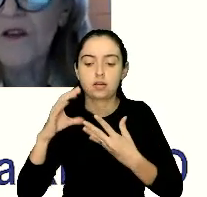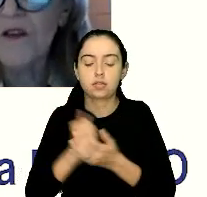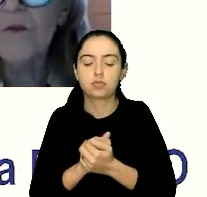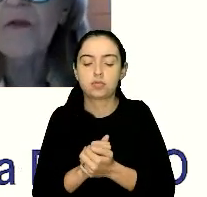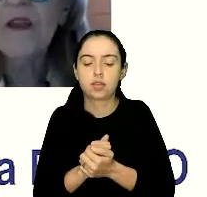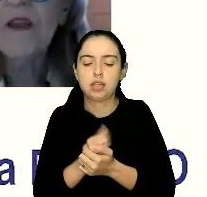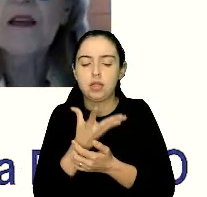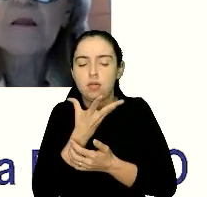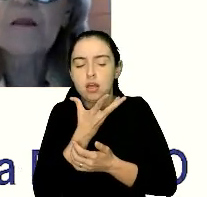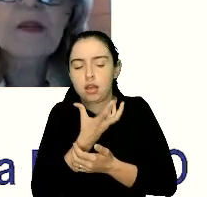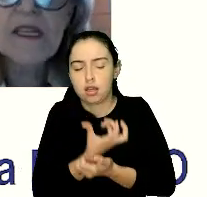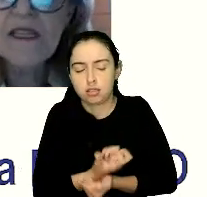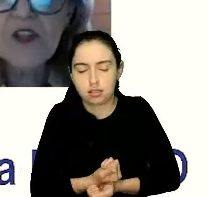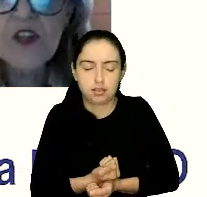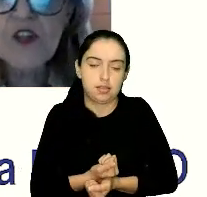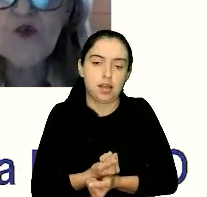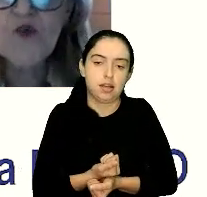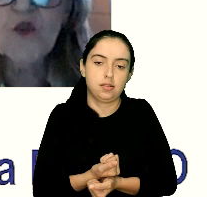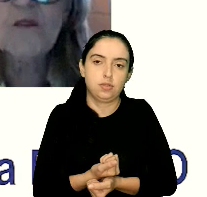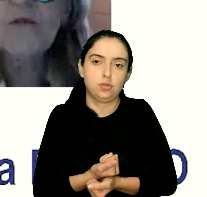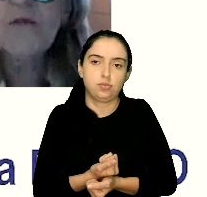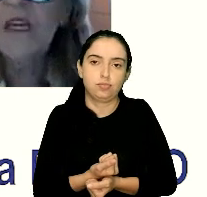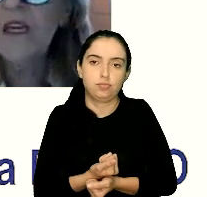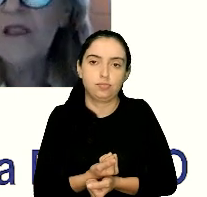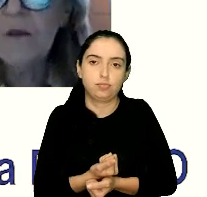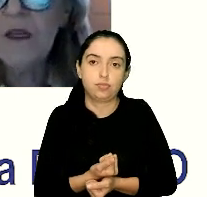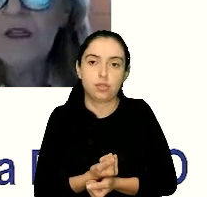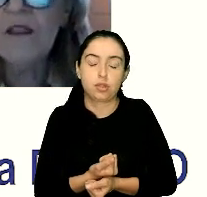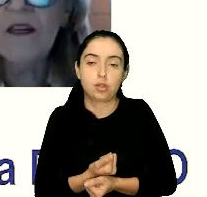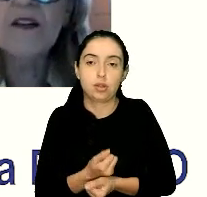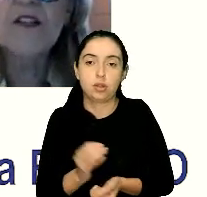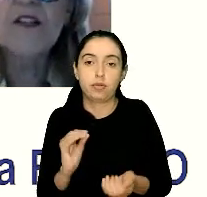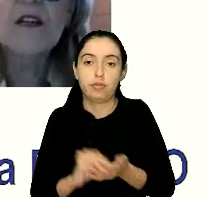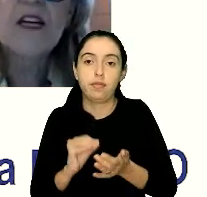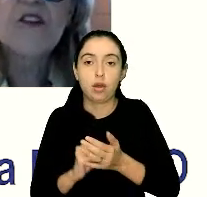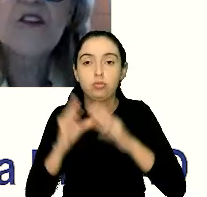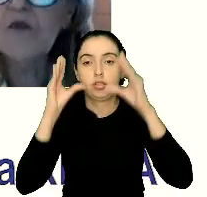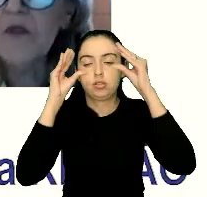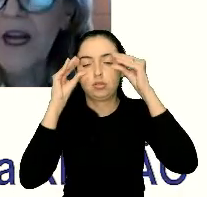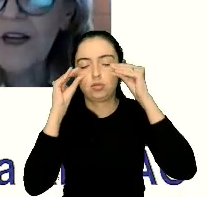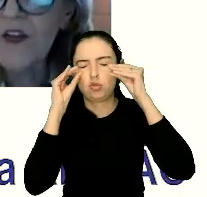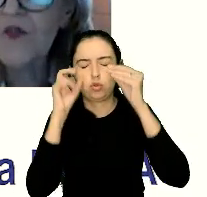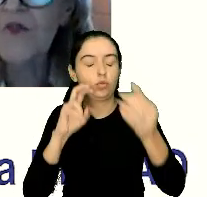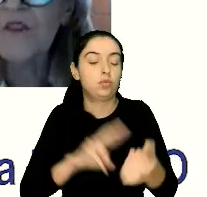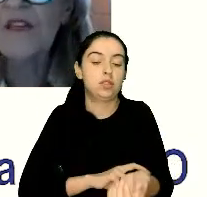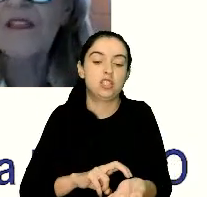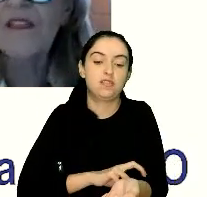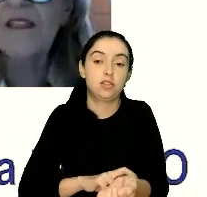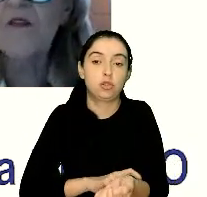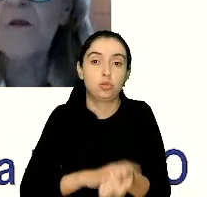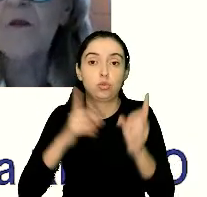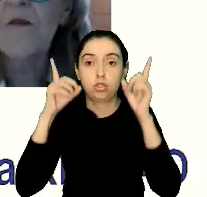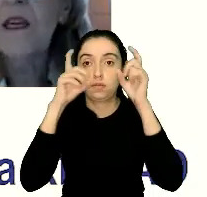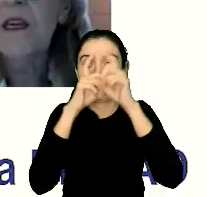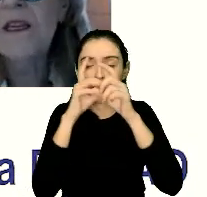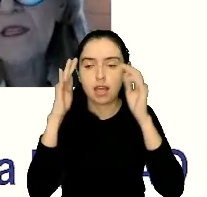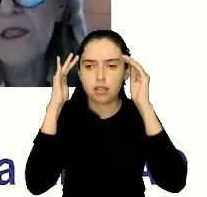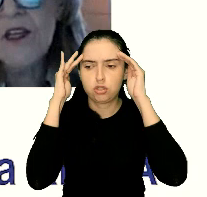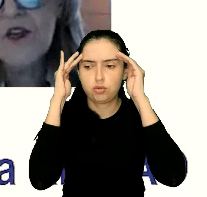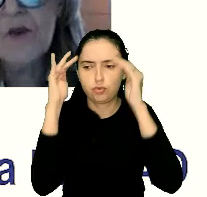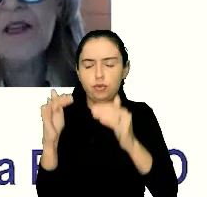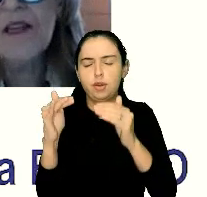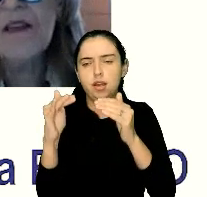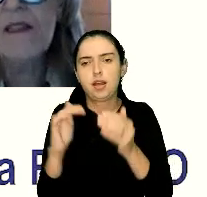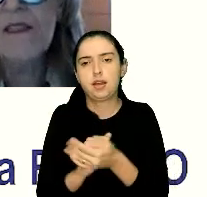pela exaustão, presença de insônia, irritabilidade, dificuldade de concentração,